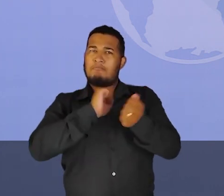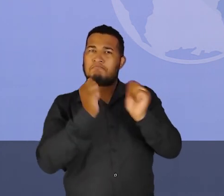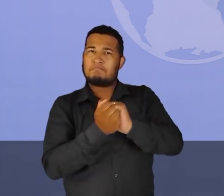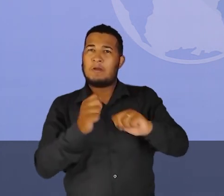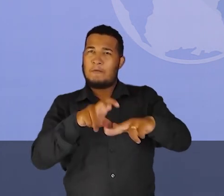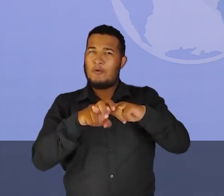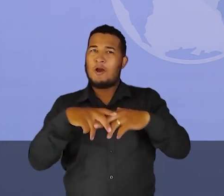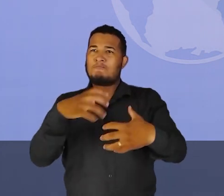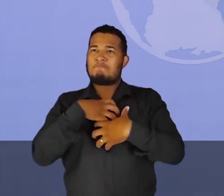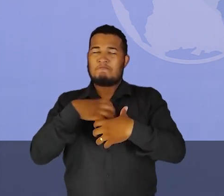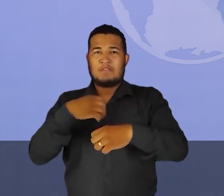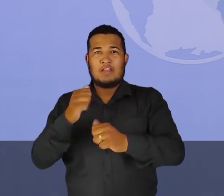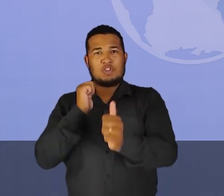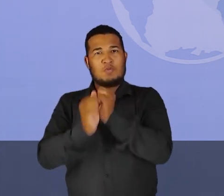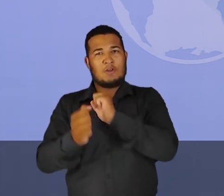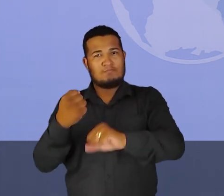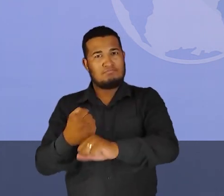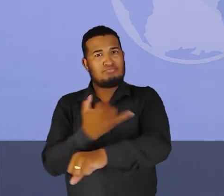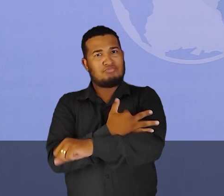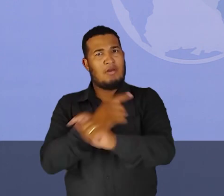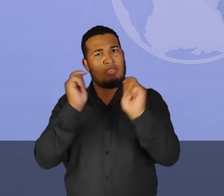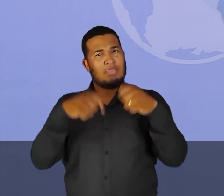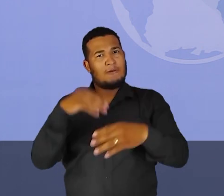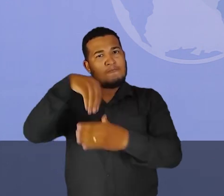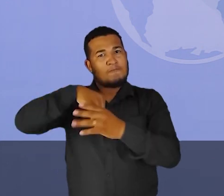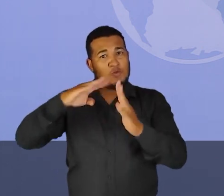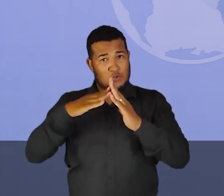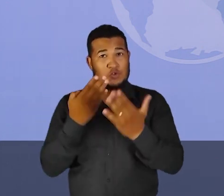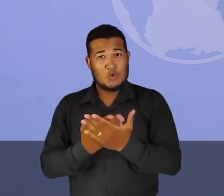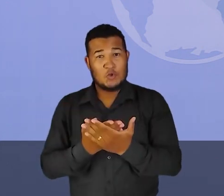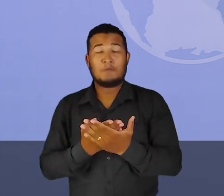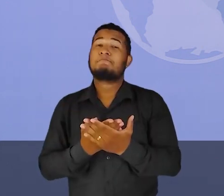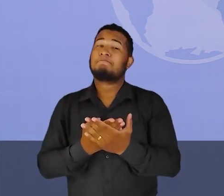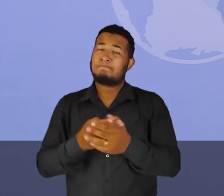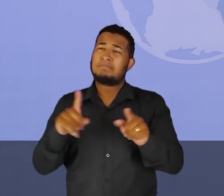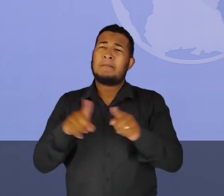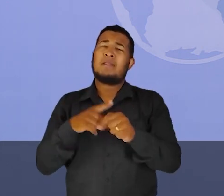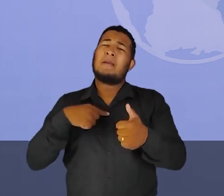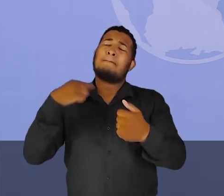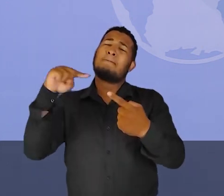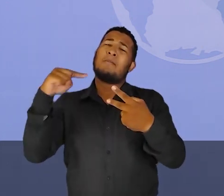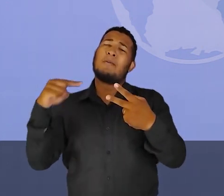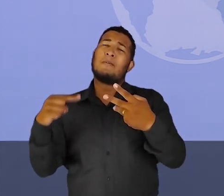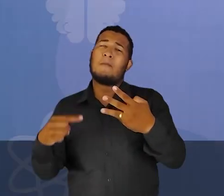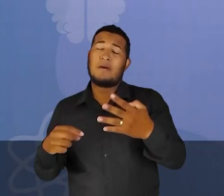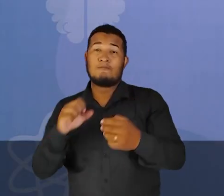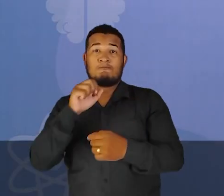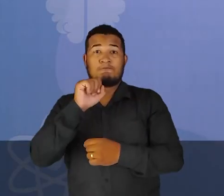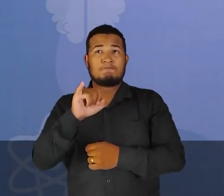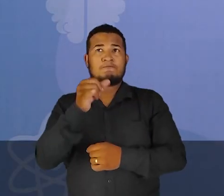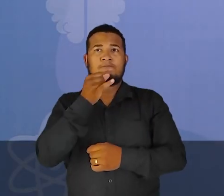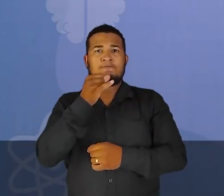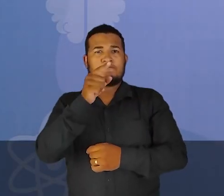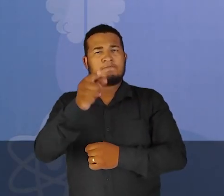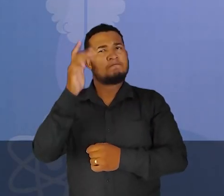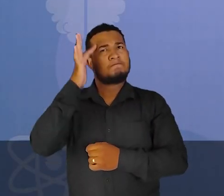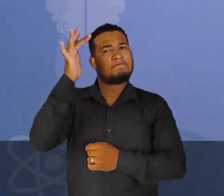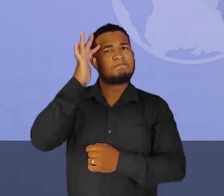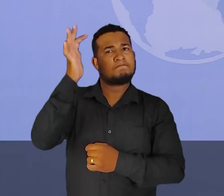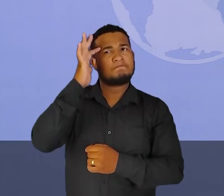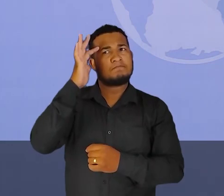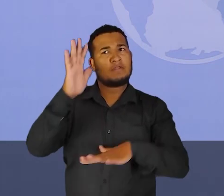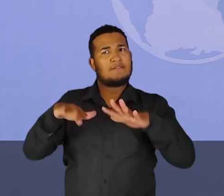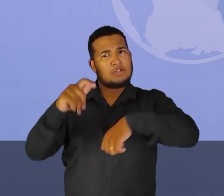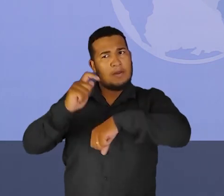dessas práticas de aventura pode ser vivenciado também na escola e muitas outras. Se você for parar para imaginar, pode ter